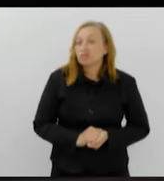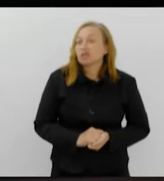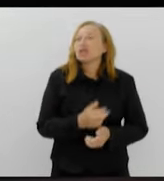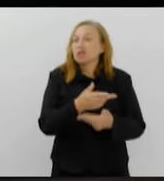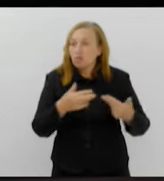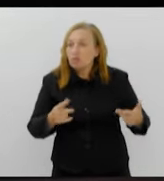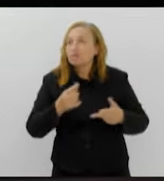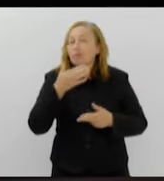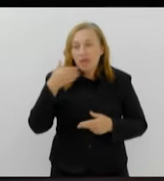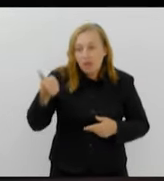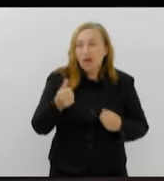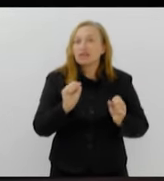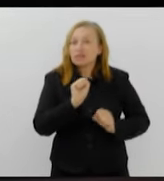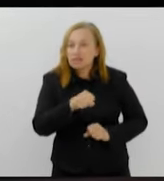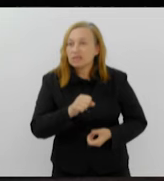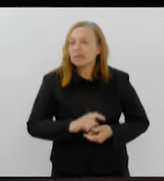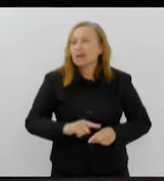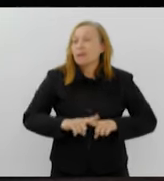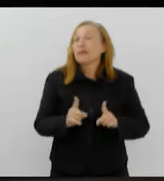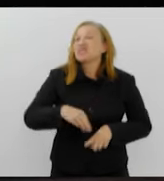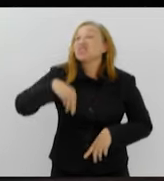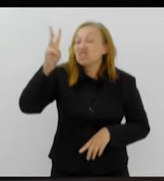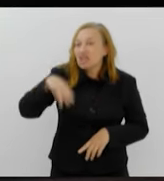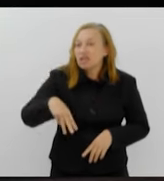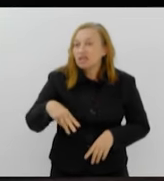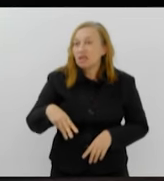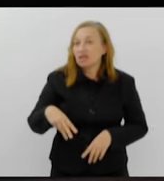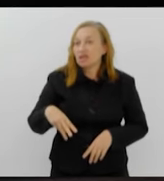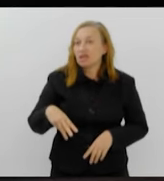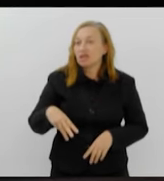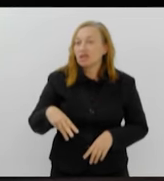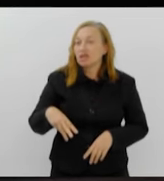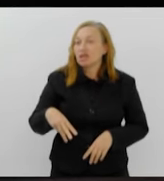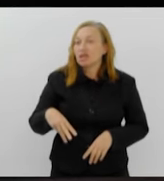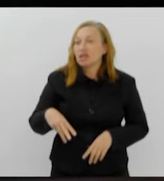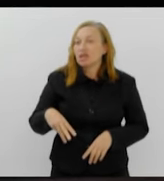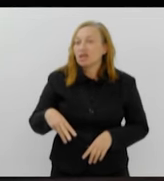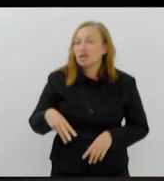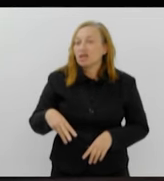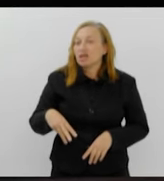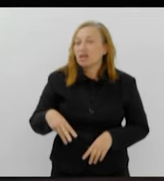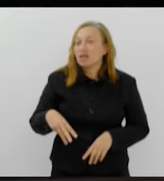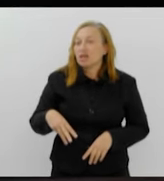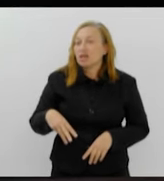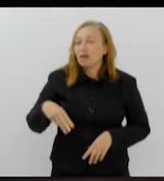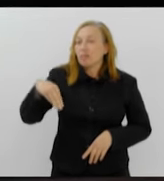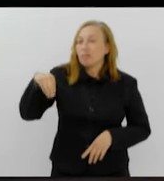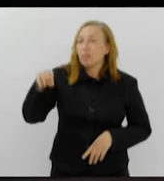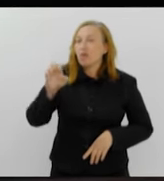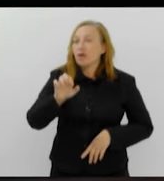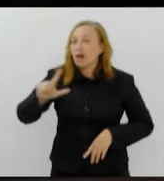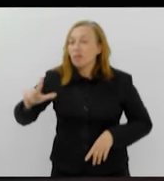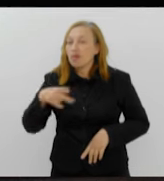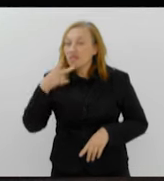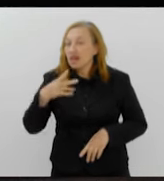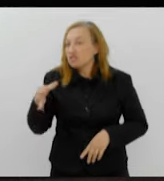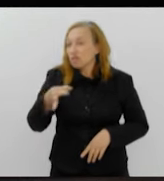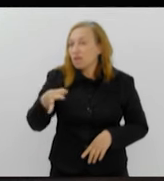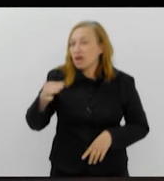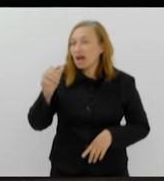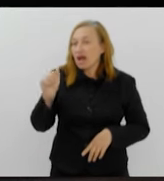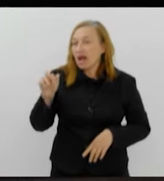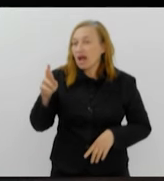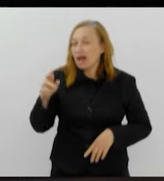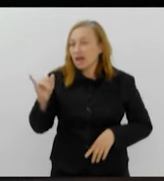coisa para melhorar tem mas quem tem a moral para falar sobre moeda Araribóia é quem ajudou a